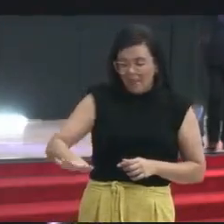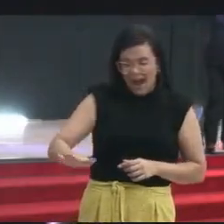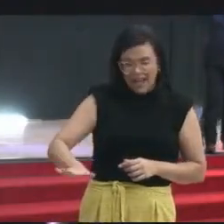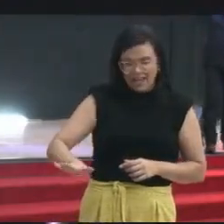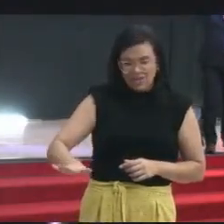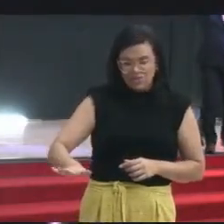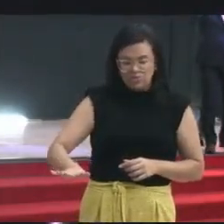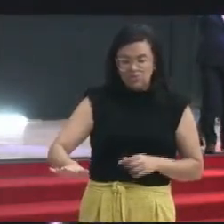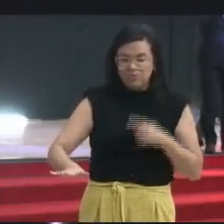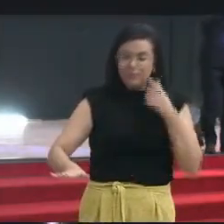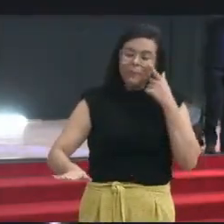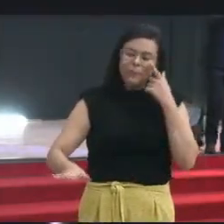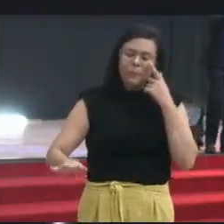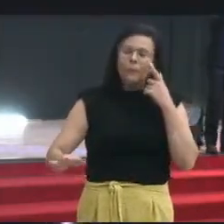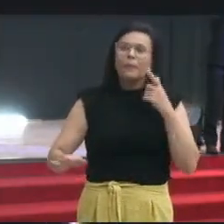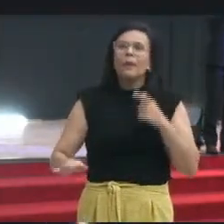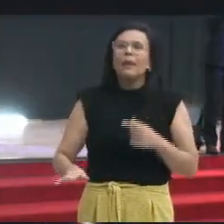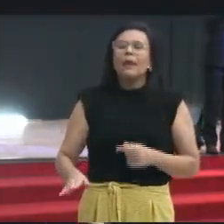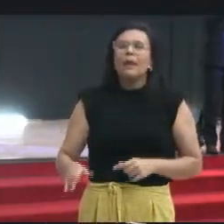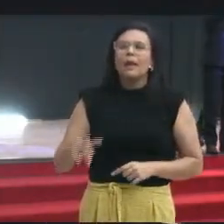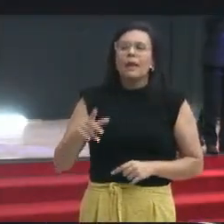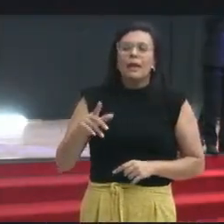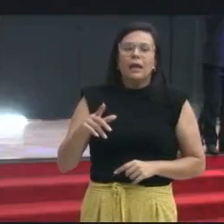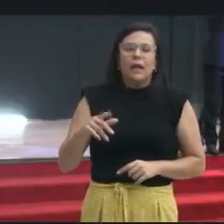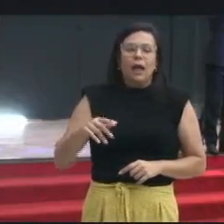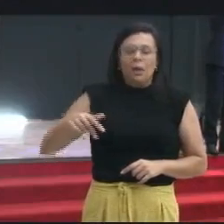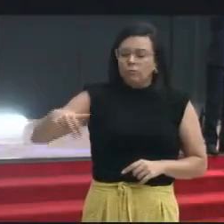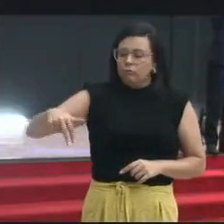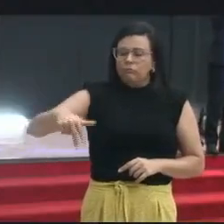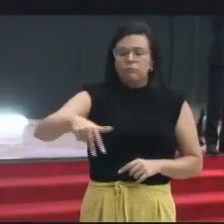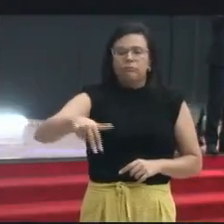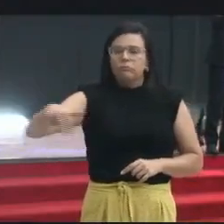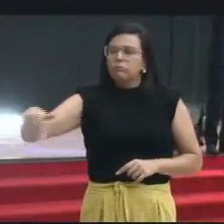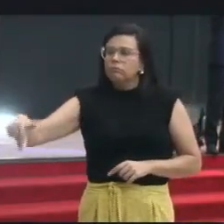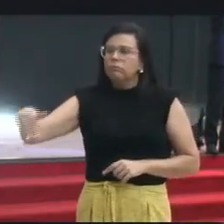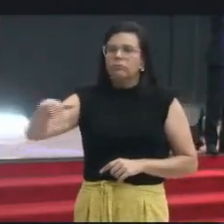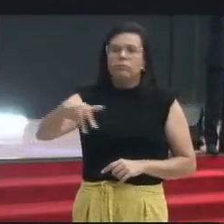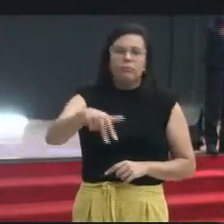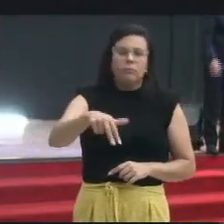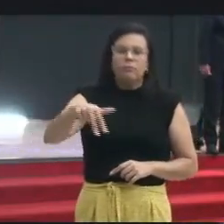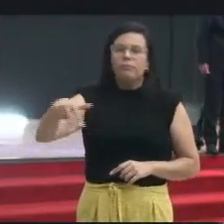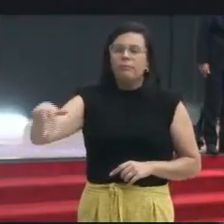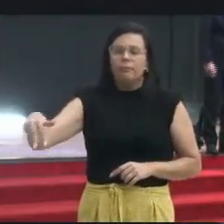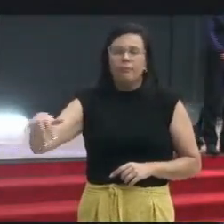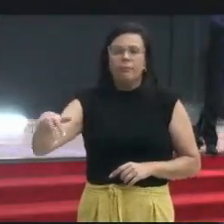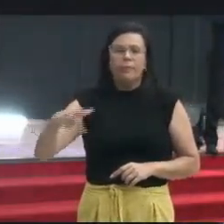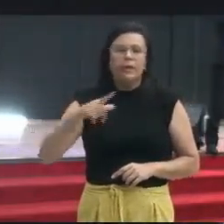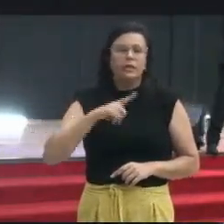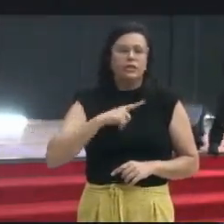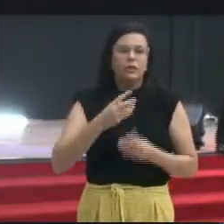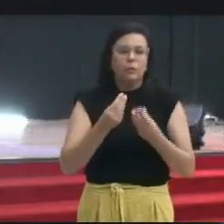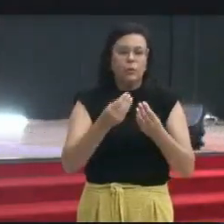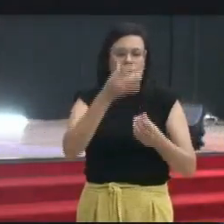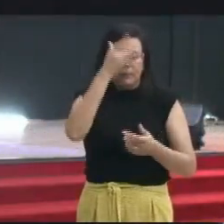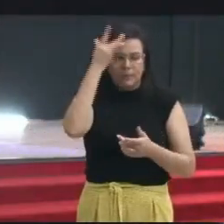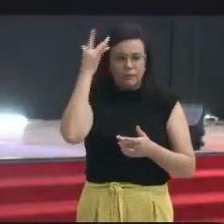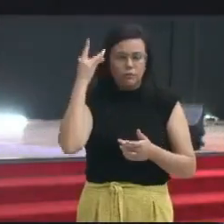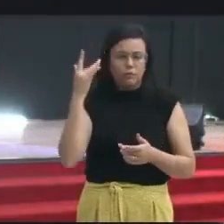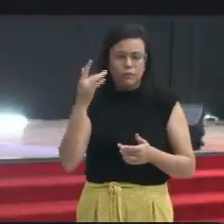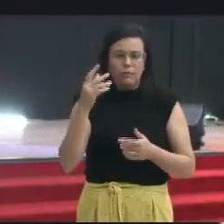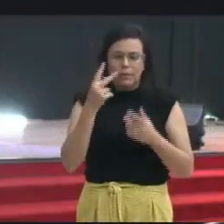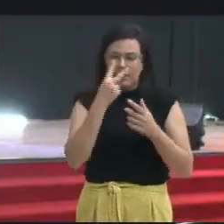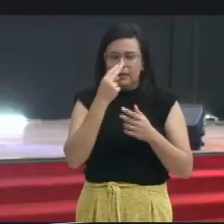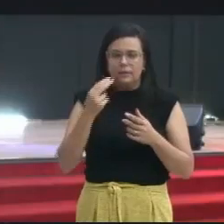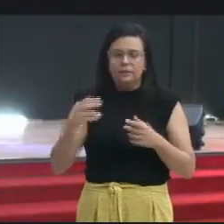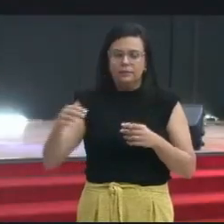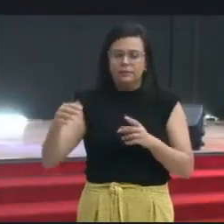muita gente. E Zaqueu tinha um desejo, ele era rico, corrupto, mas ele tinha um desejo: eu quero ver esse homem. Estão falando tão bem dele, estão